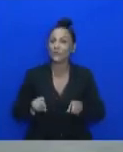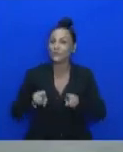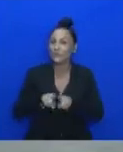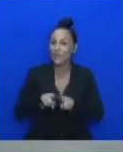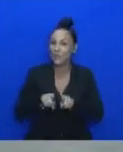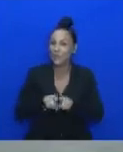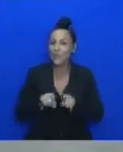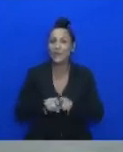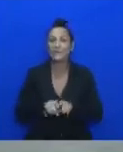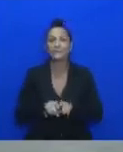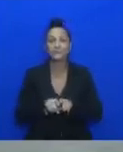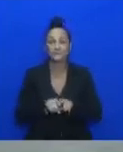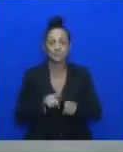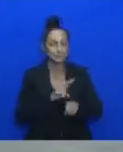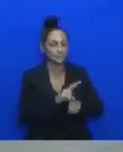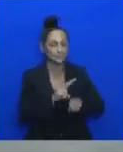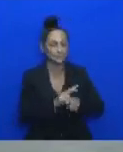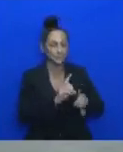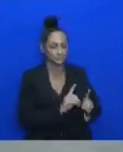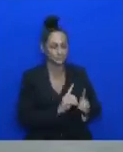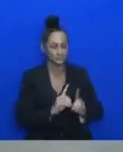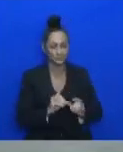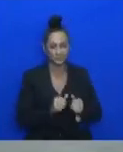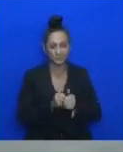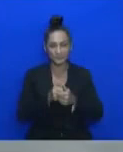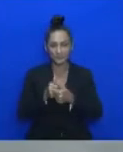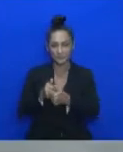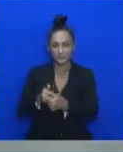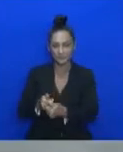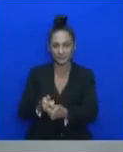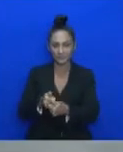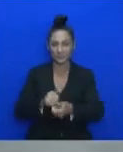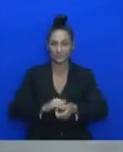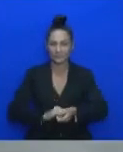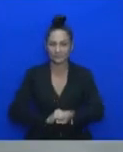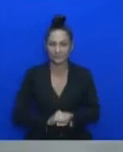os auditores para que se aproximem ali. Está uma dupla, Sidney e Sandra, né?